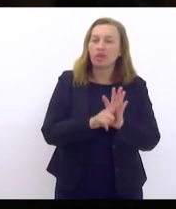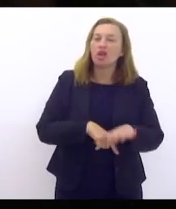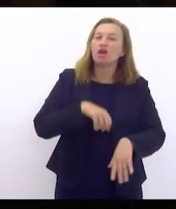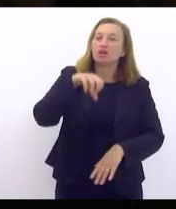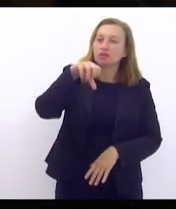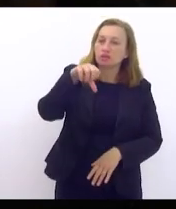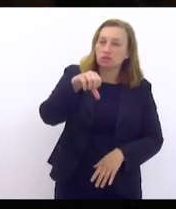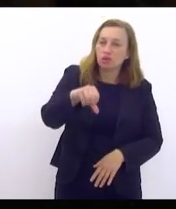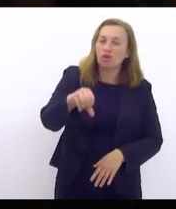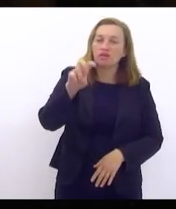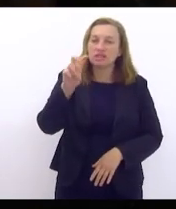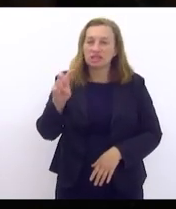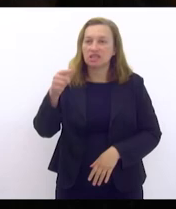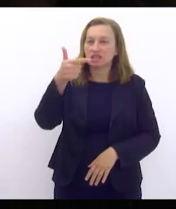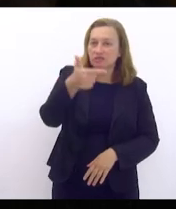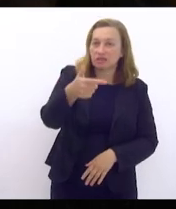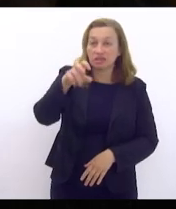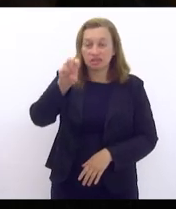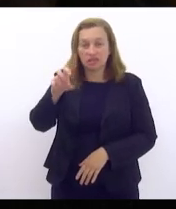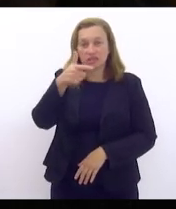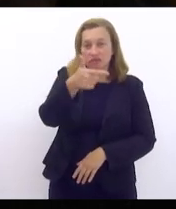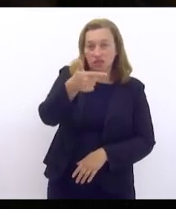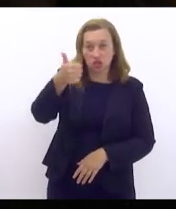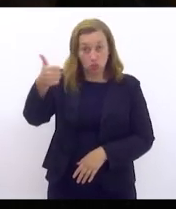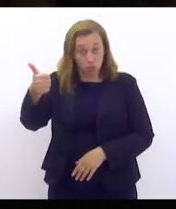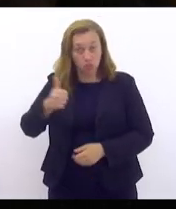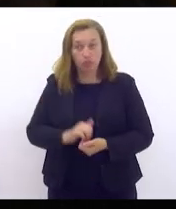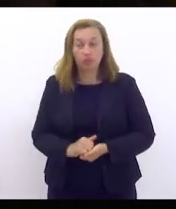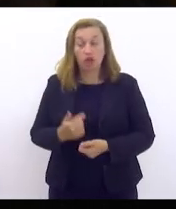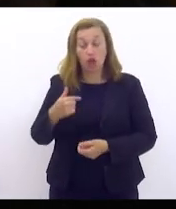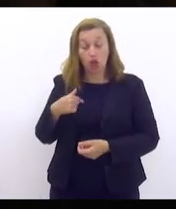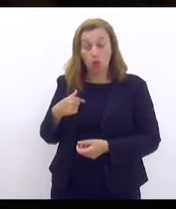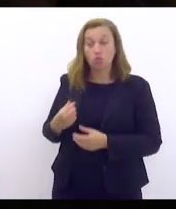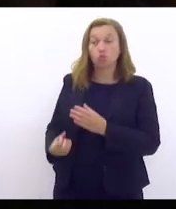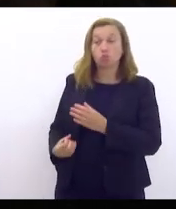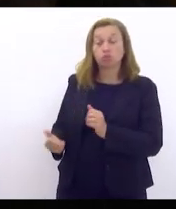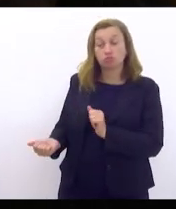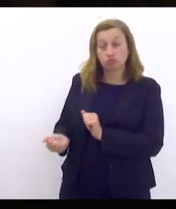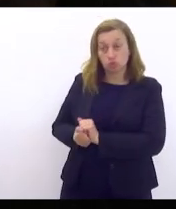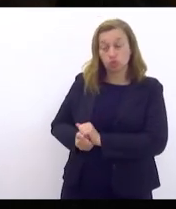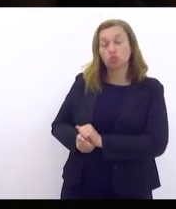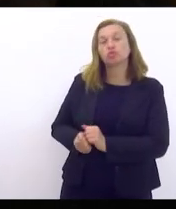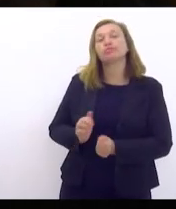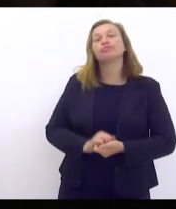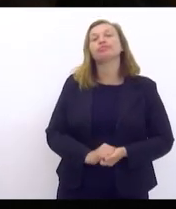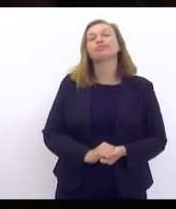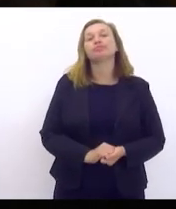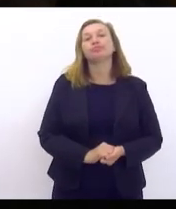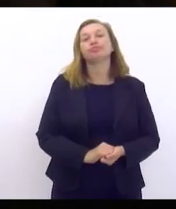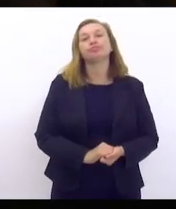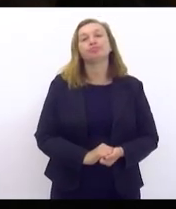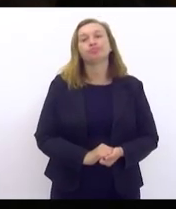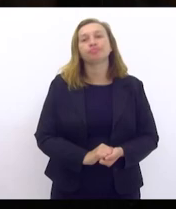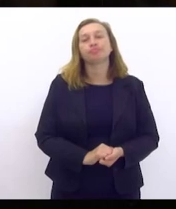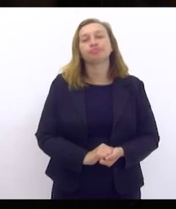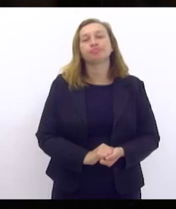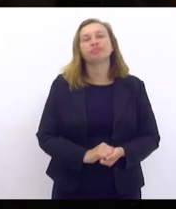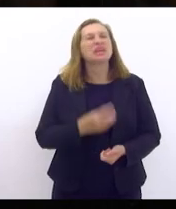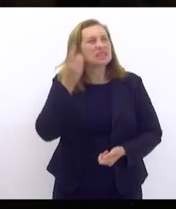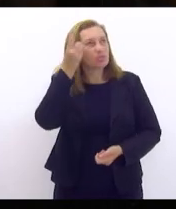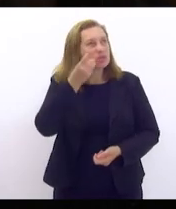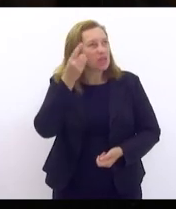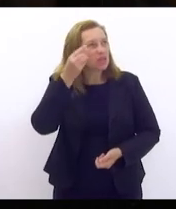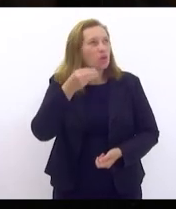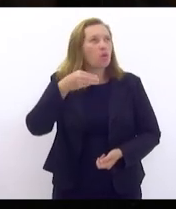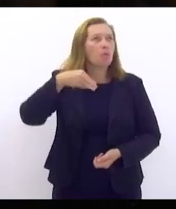9525 de 21 que eu fui um dos autores e um deputado